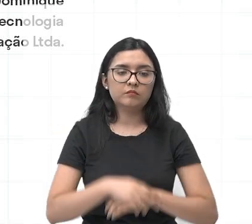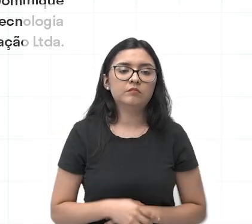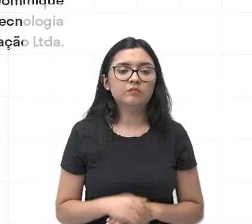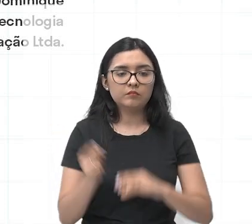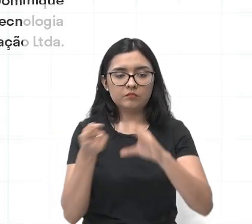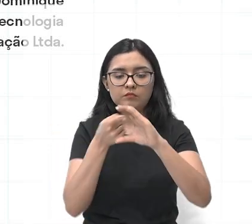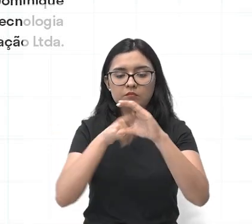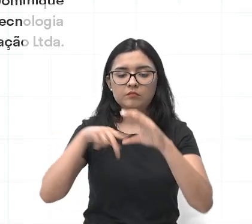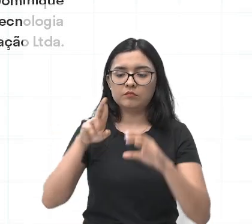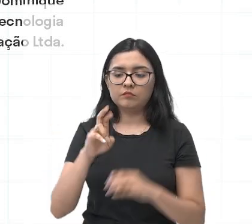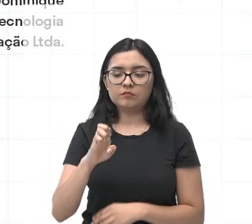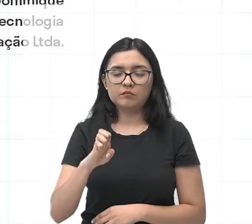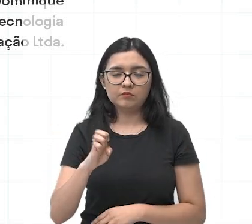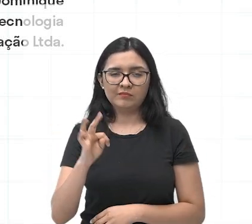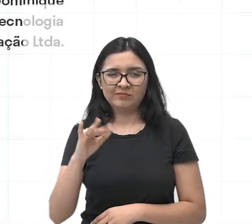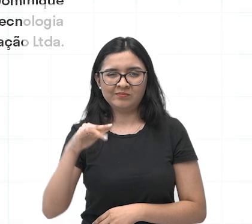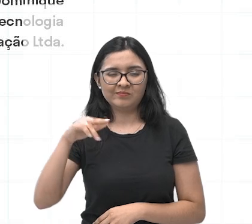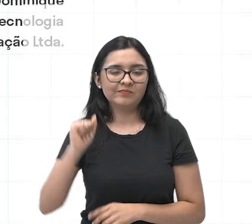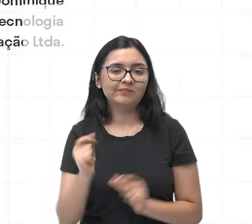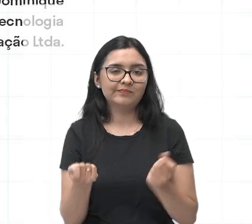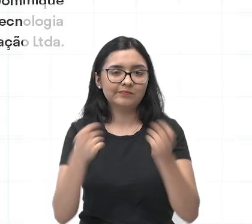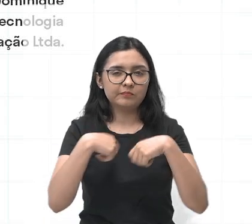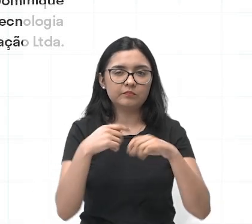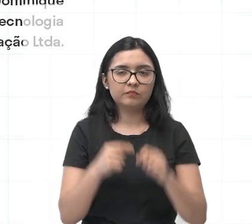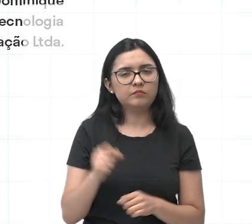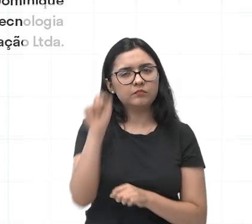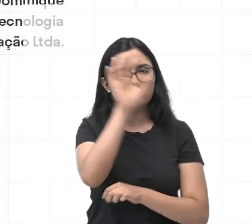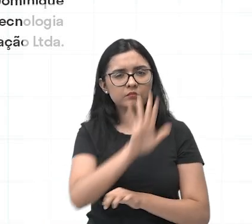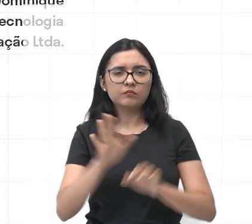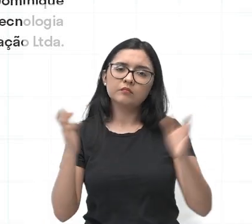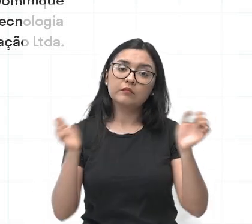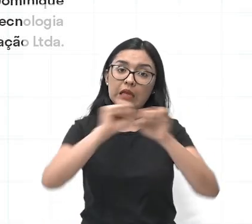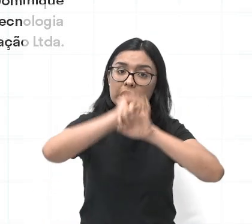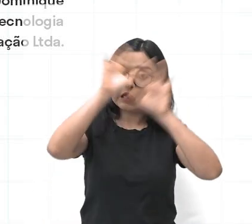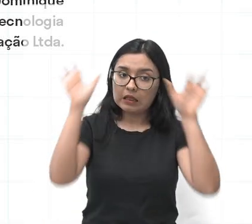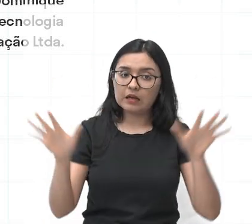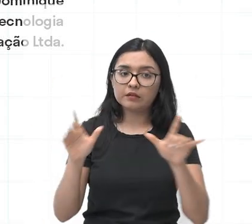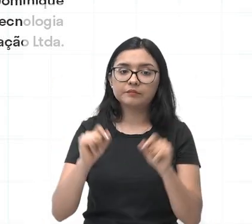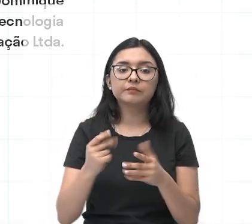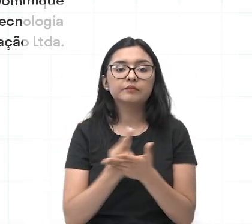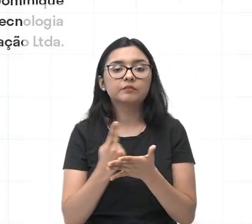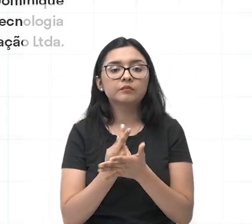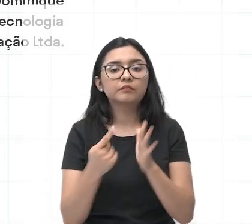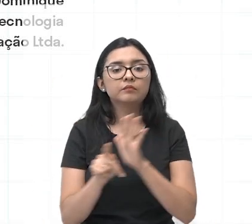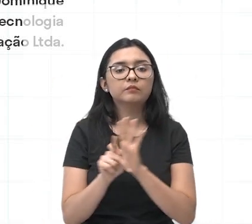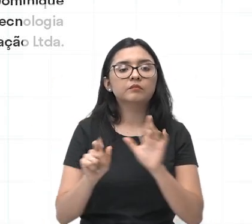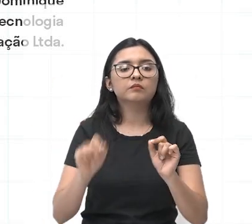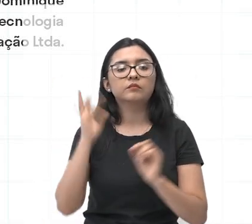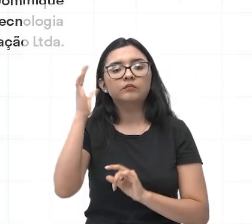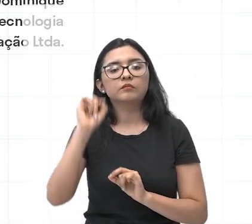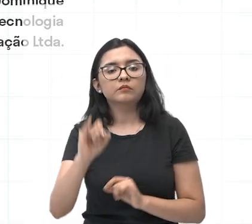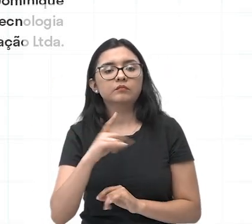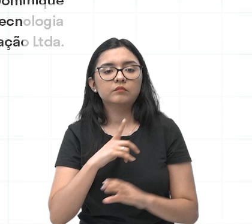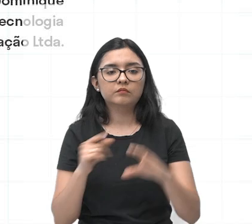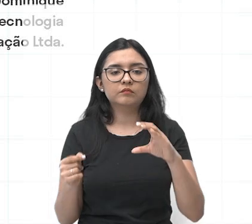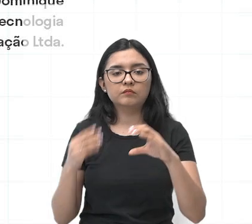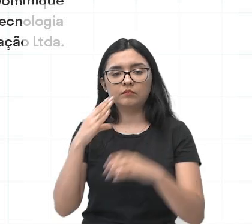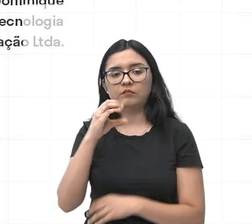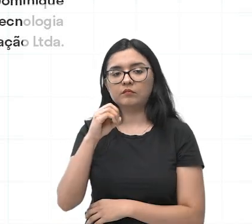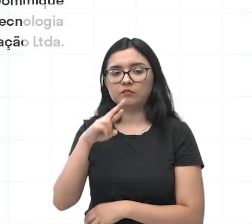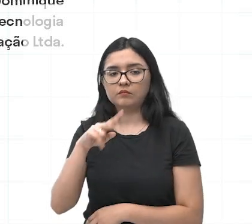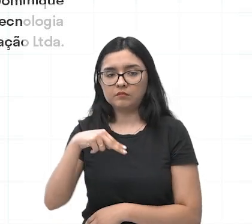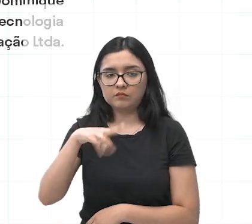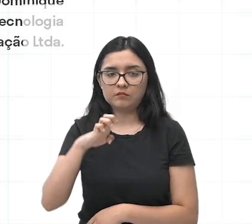retina, permitindo a formação de imagens nítidas. Os erros de refração ocorrem quando a córnea